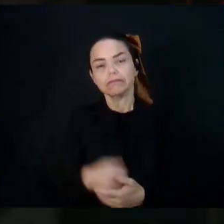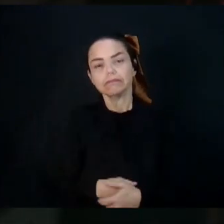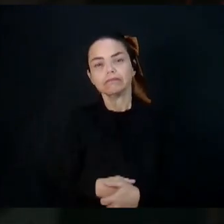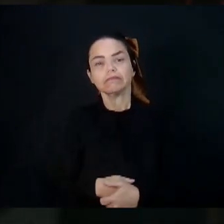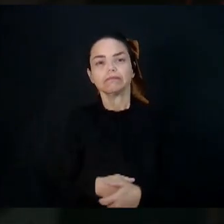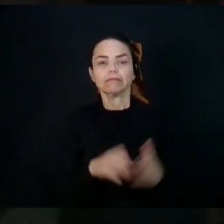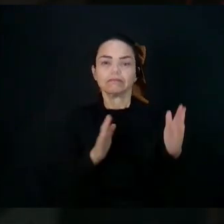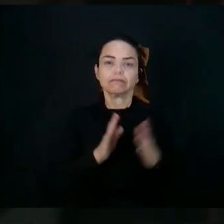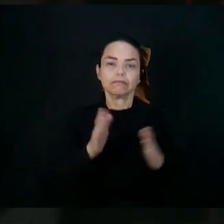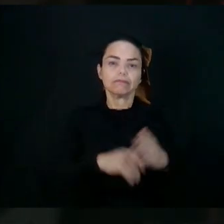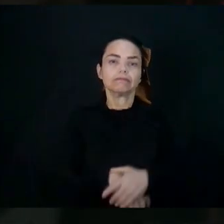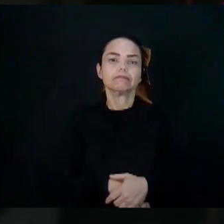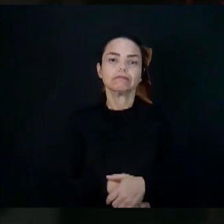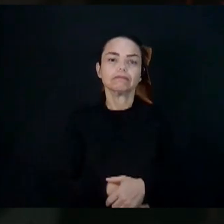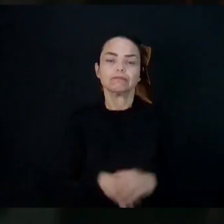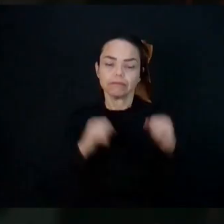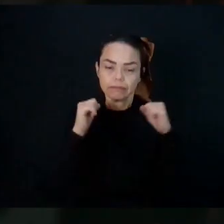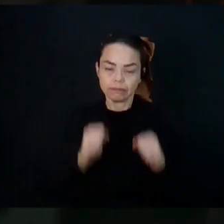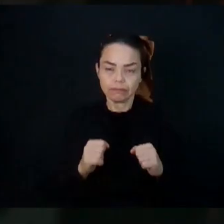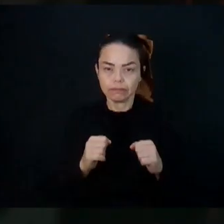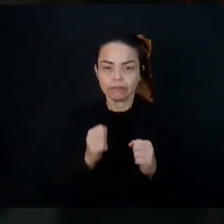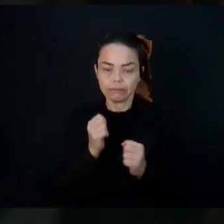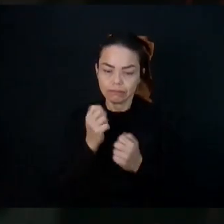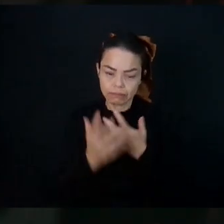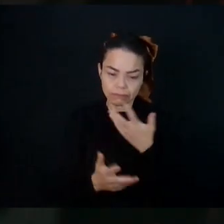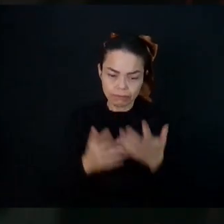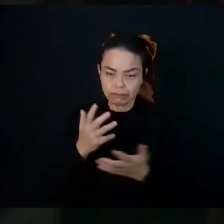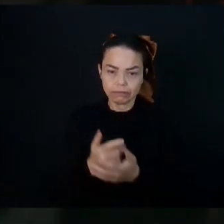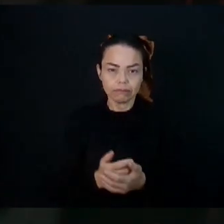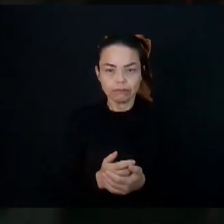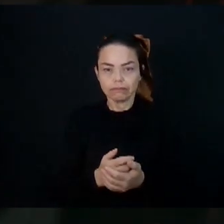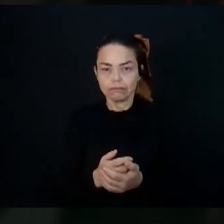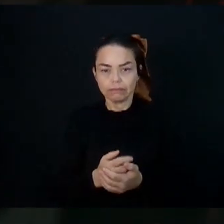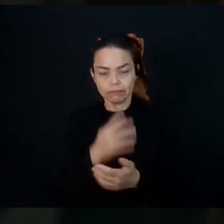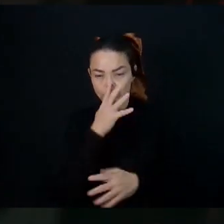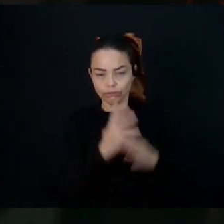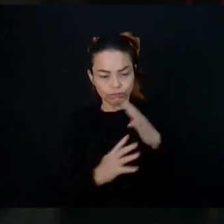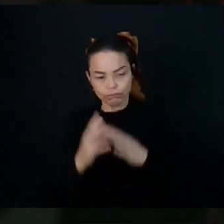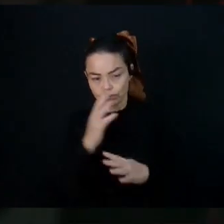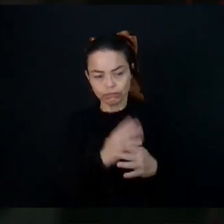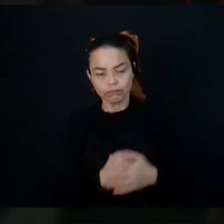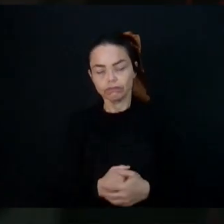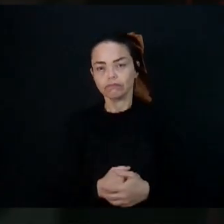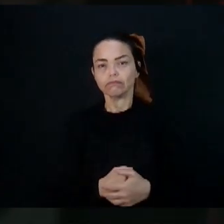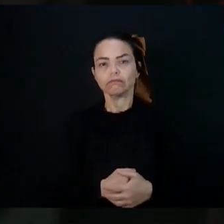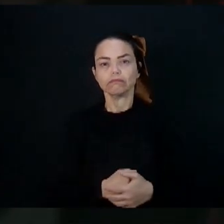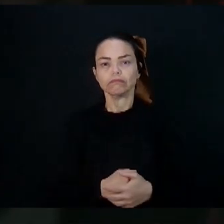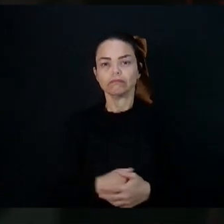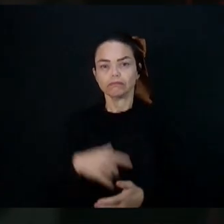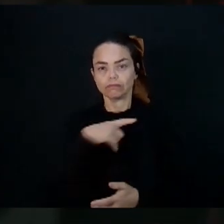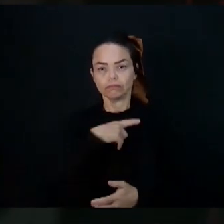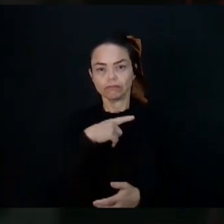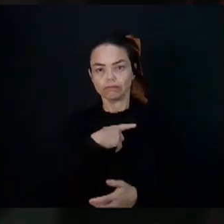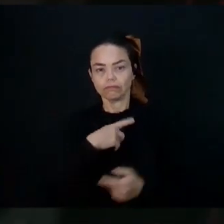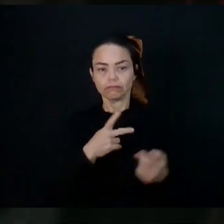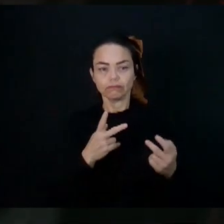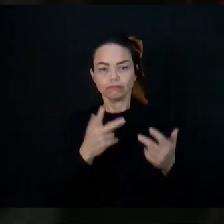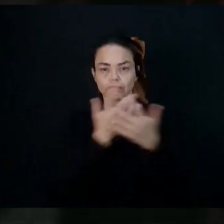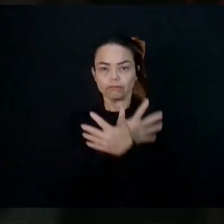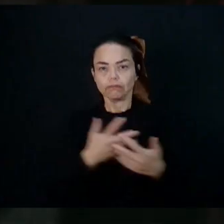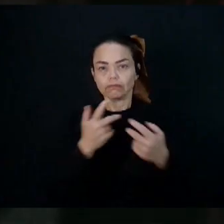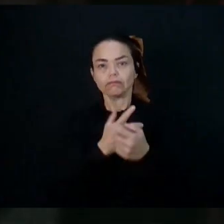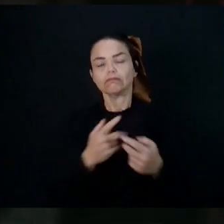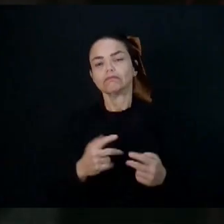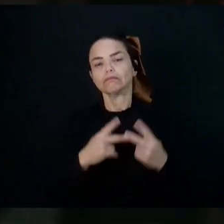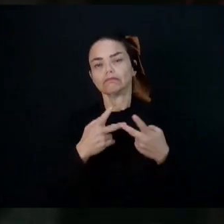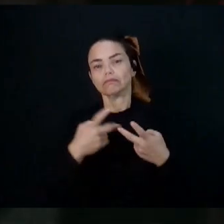e um lugar que eu poderia falar sem ser julgada, que eu estava tendo uma escuta ativa e que a partir dessa